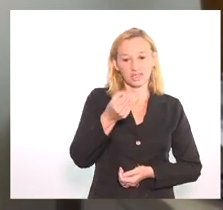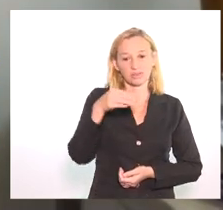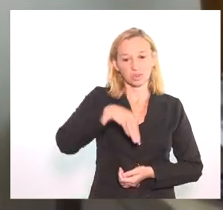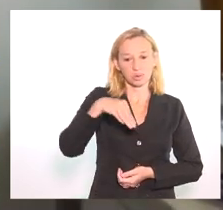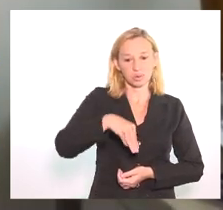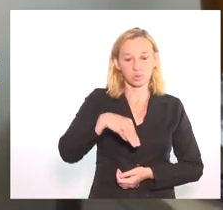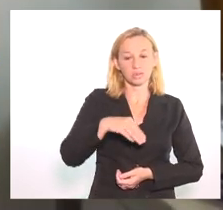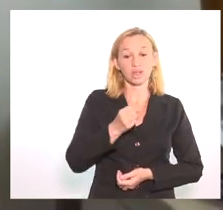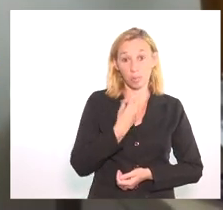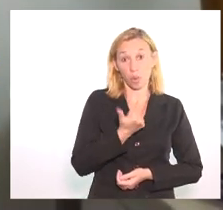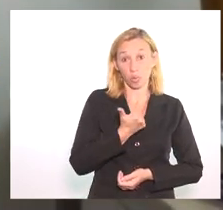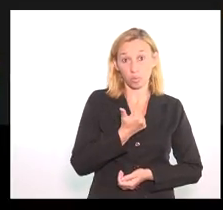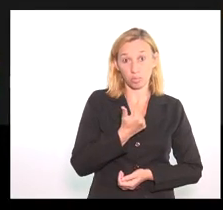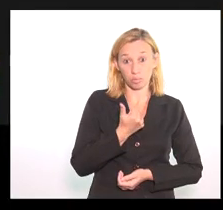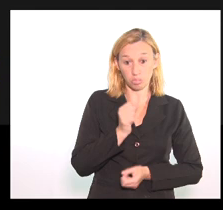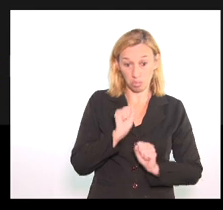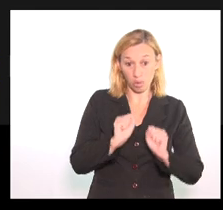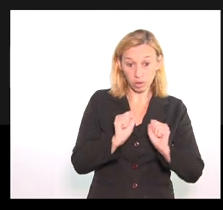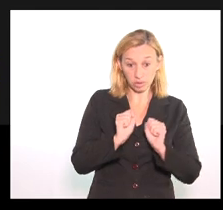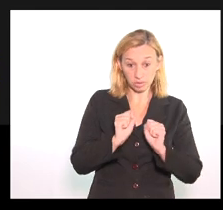está de bom tamanho. É possível, doutor Rodrigo?